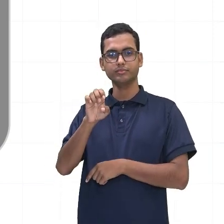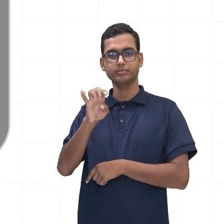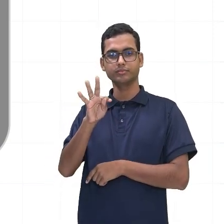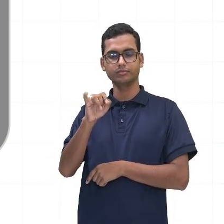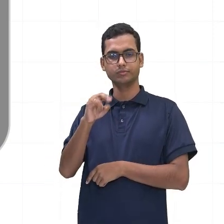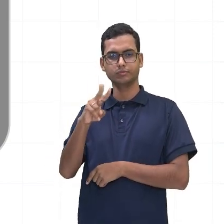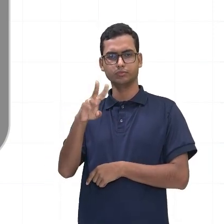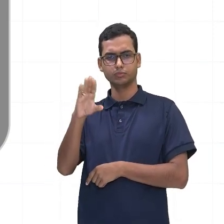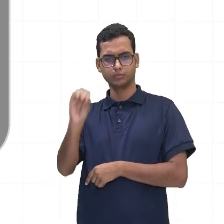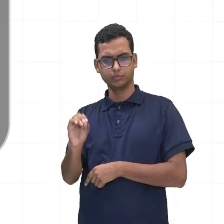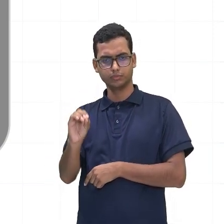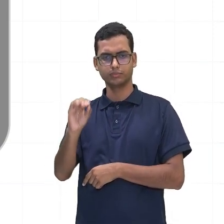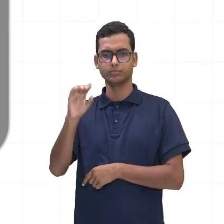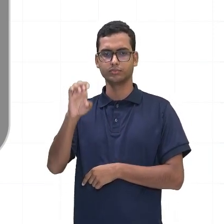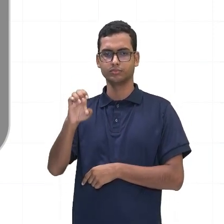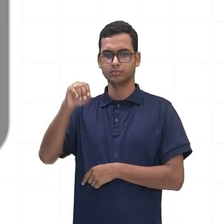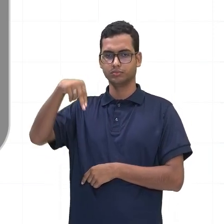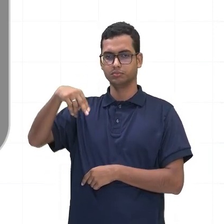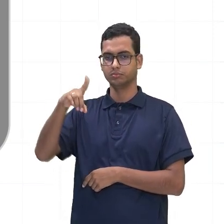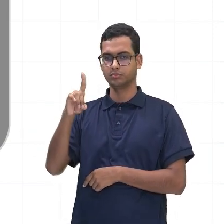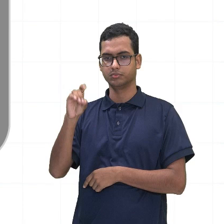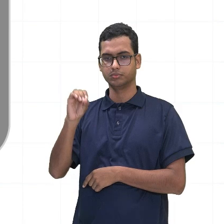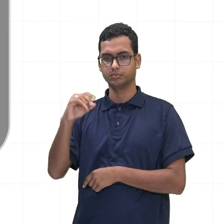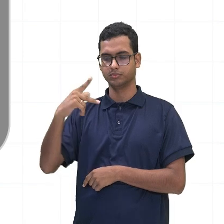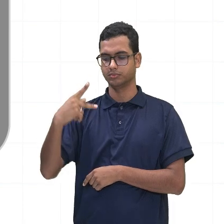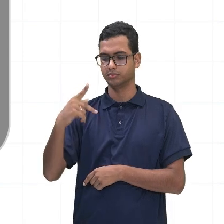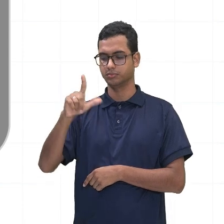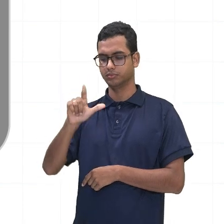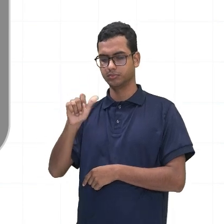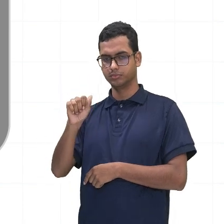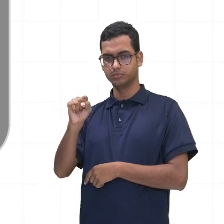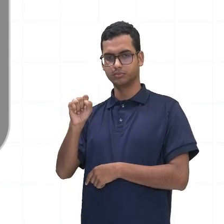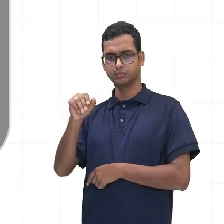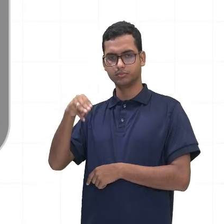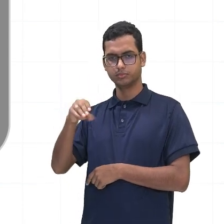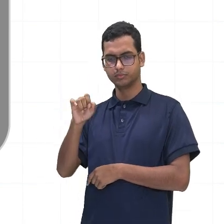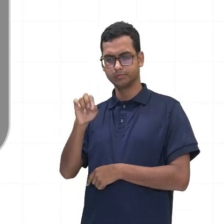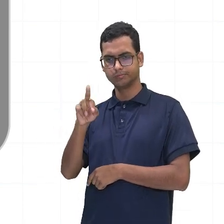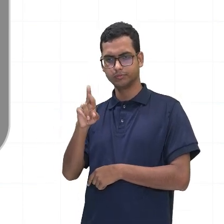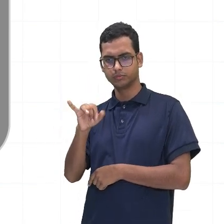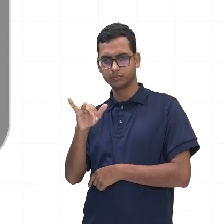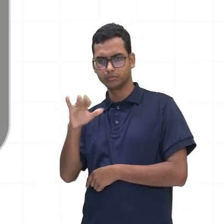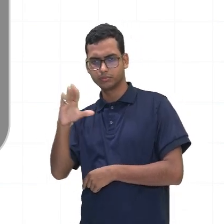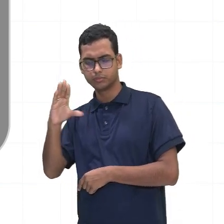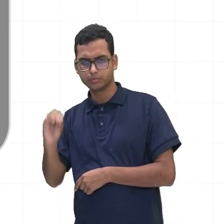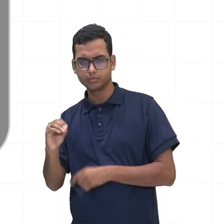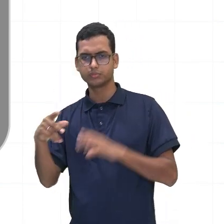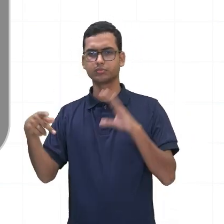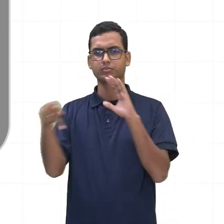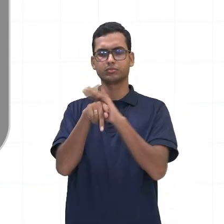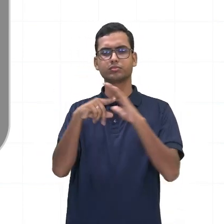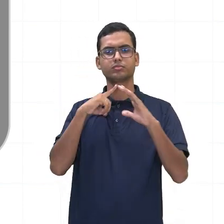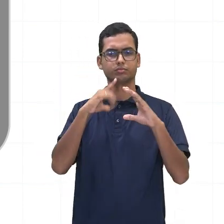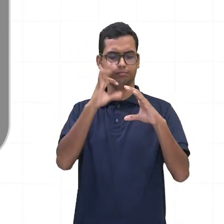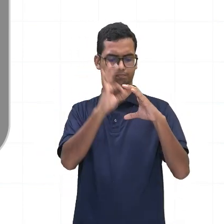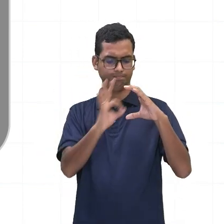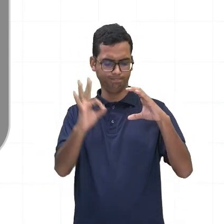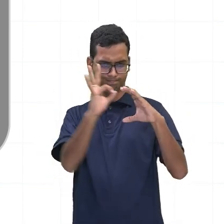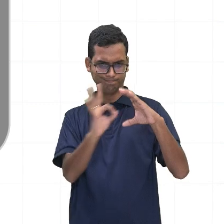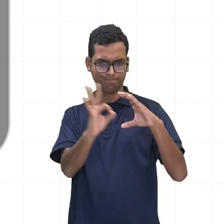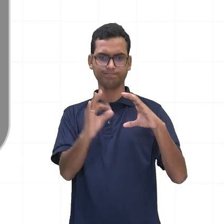endoplasmático. O que é essa estrutura, né? São organelas com membranas dobradas, similares a